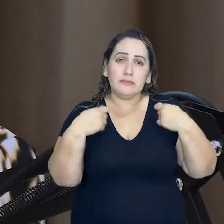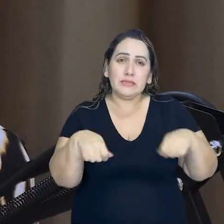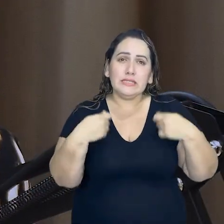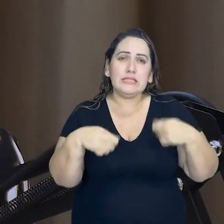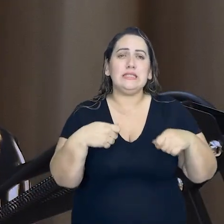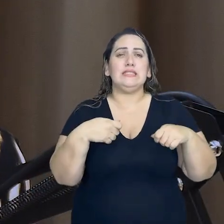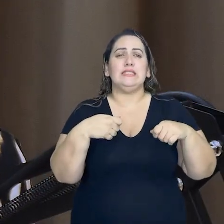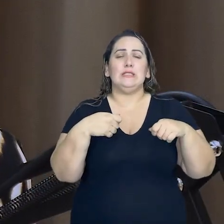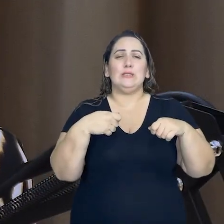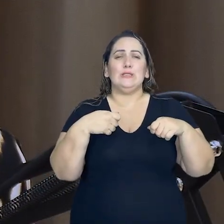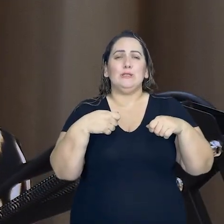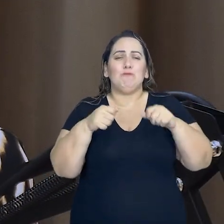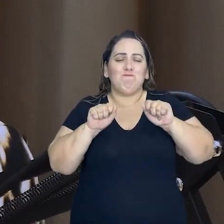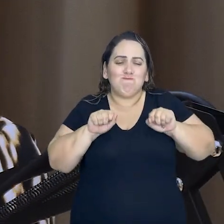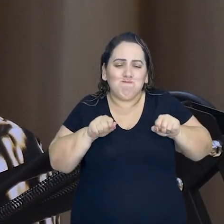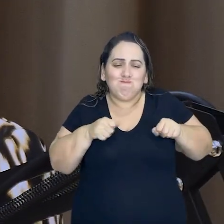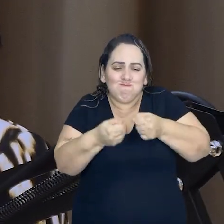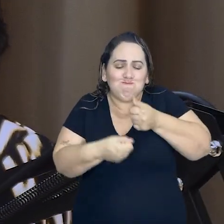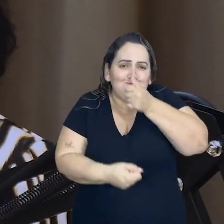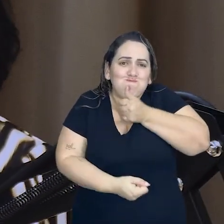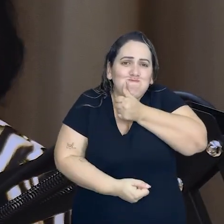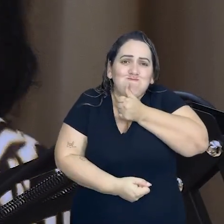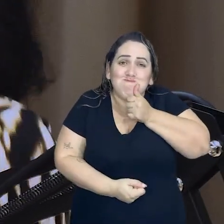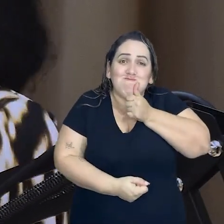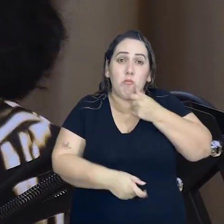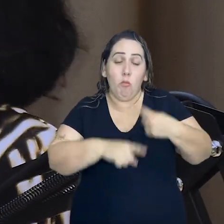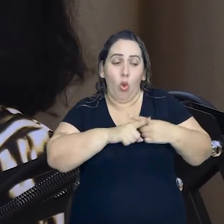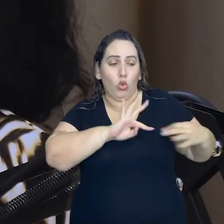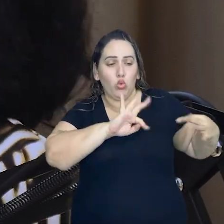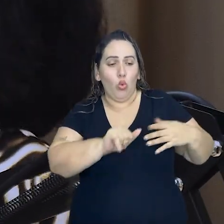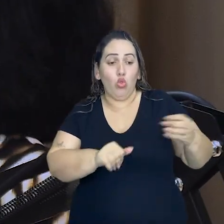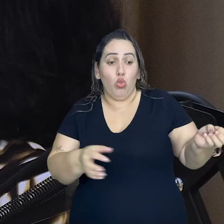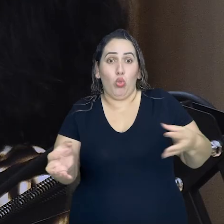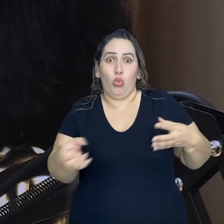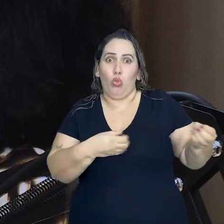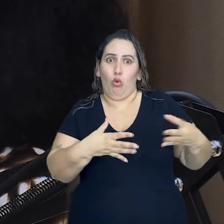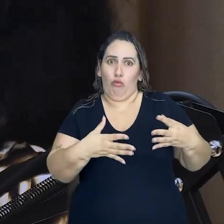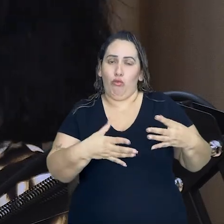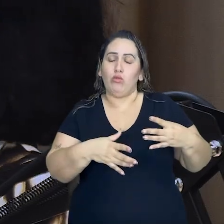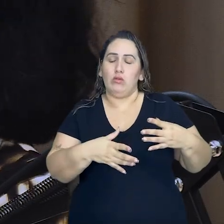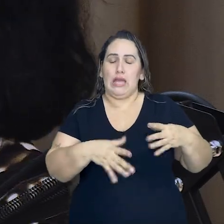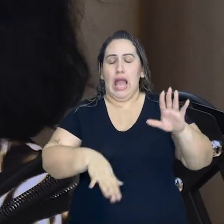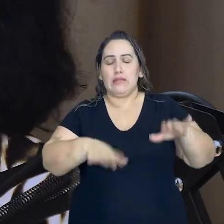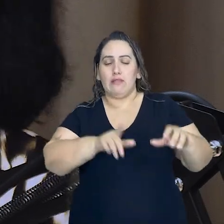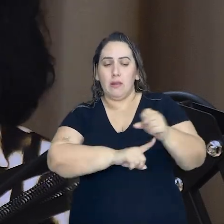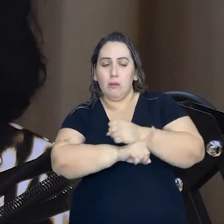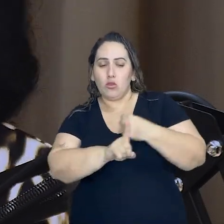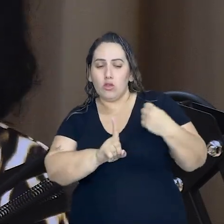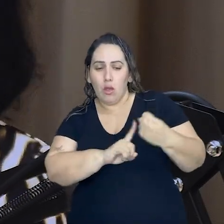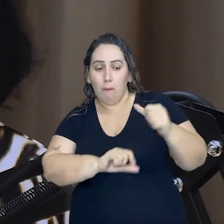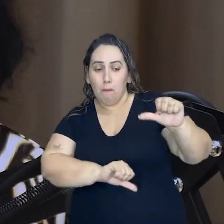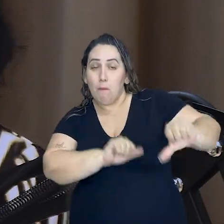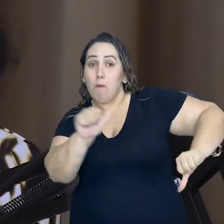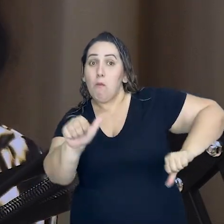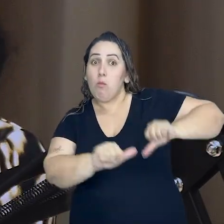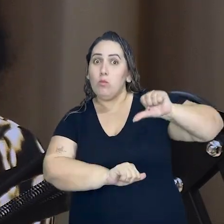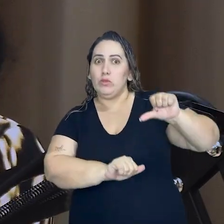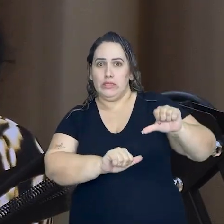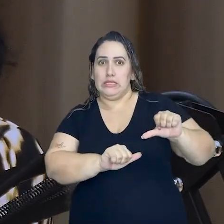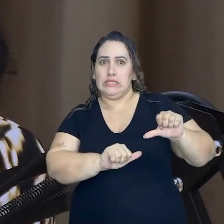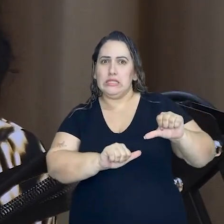As mulheres, né, que estão... De qualquer forma, isso é novo. A gente sabe que mudanças sociais só